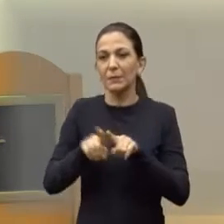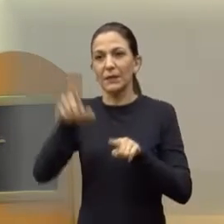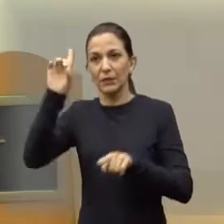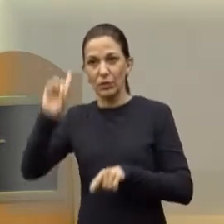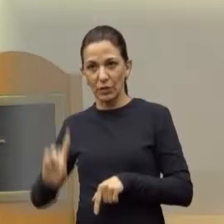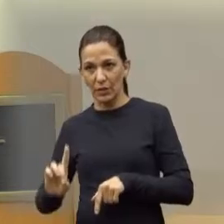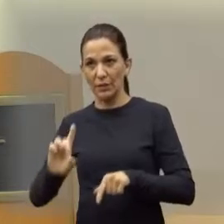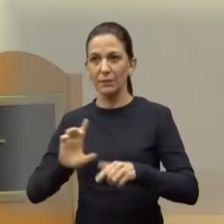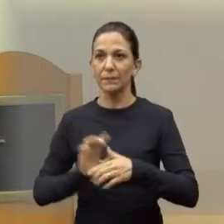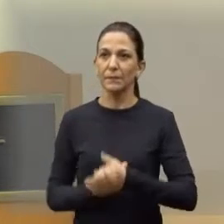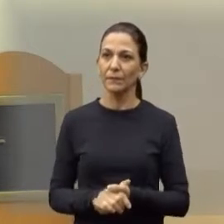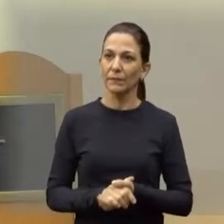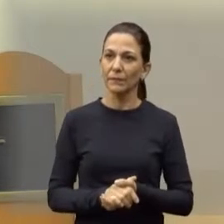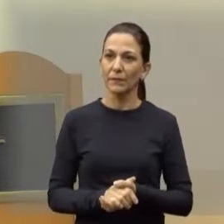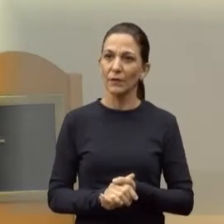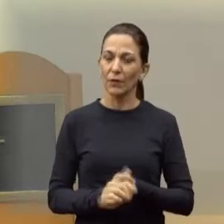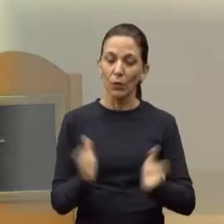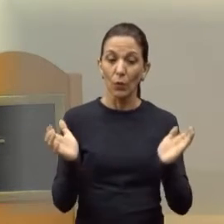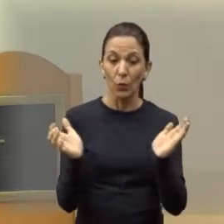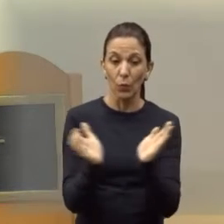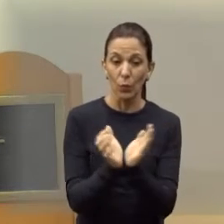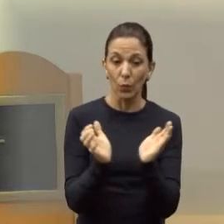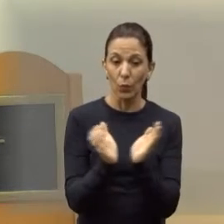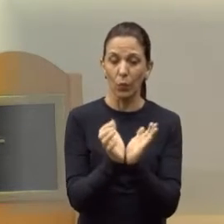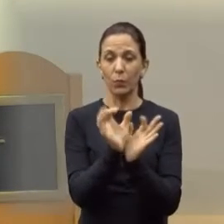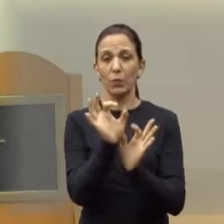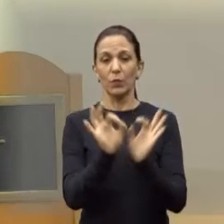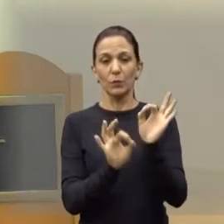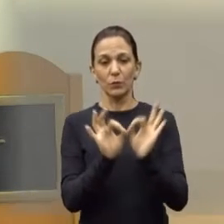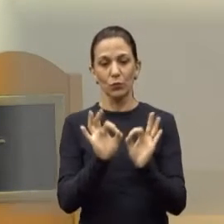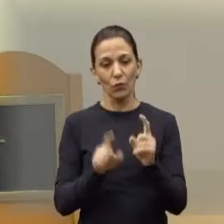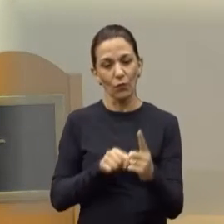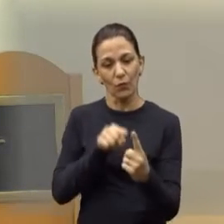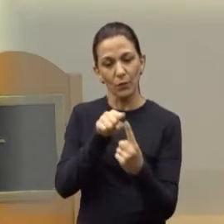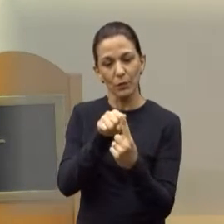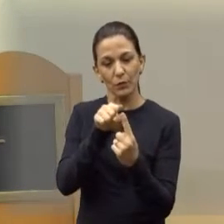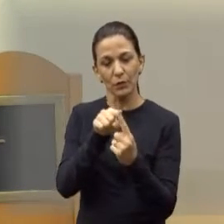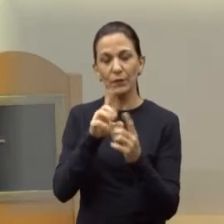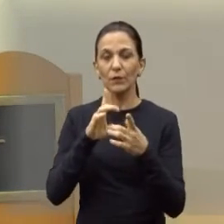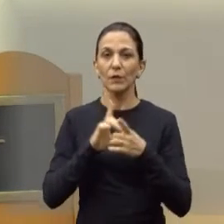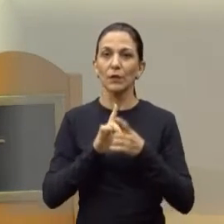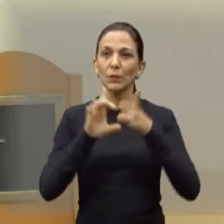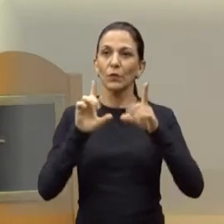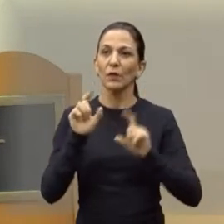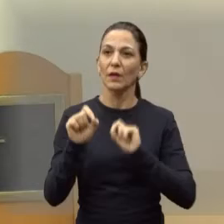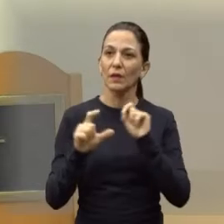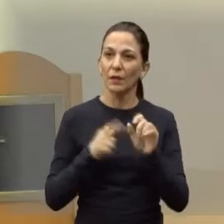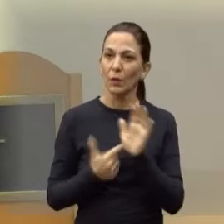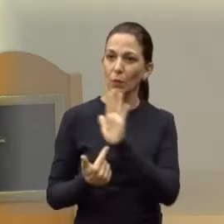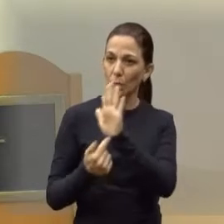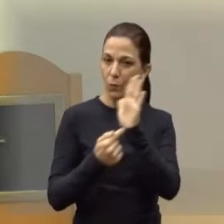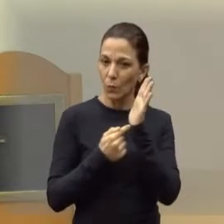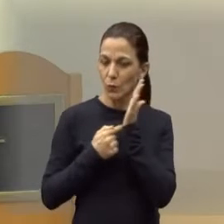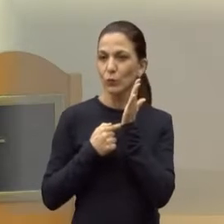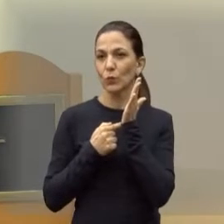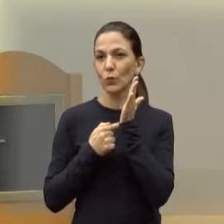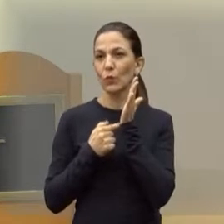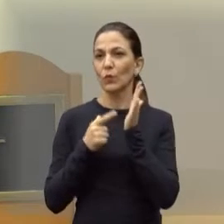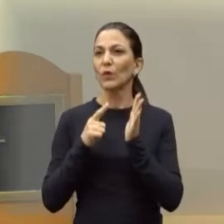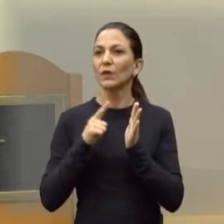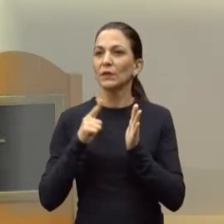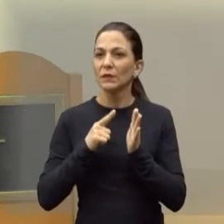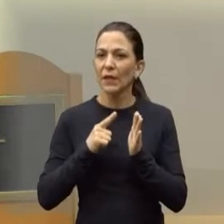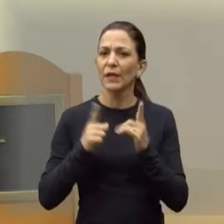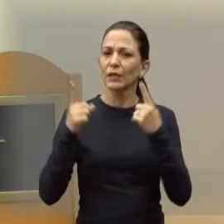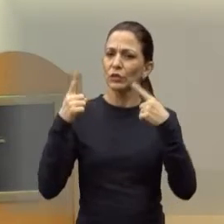direita a frente Ampla pela democracia nos mostrou que pode existir adversários